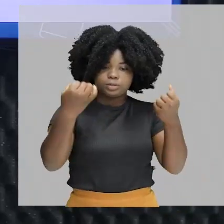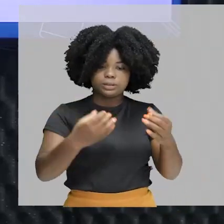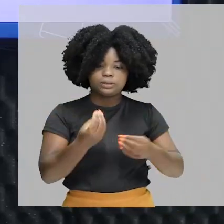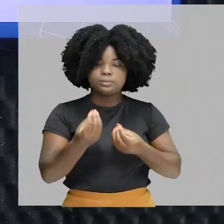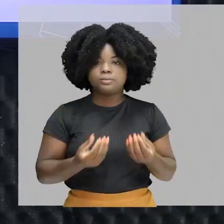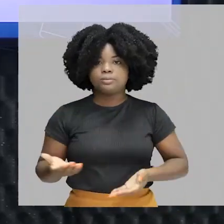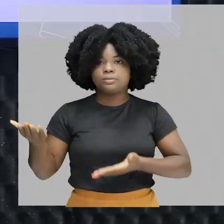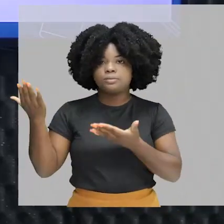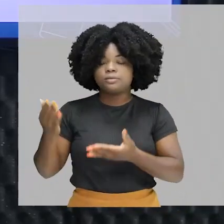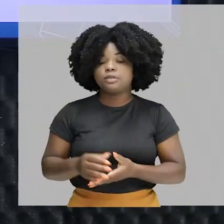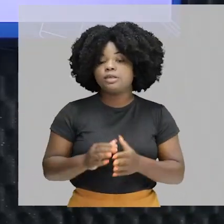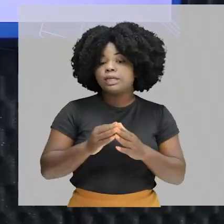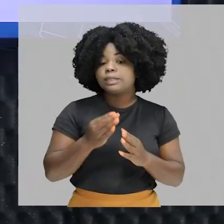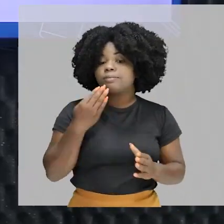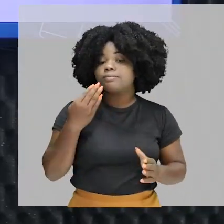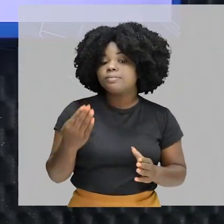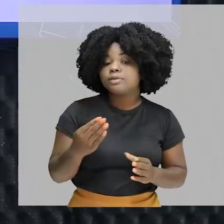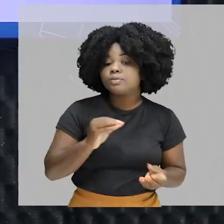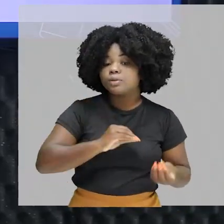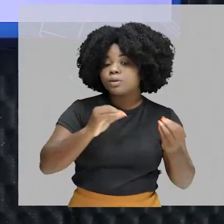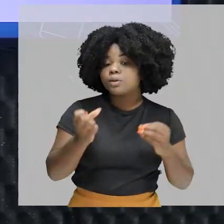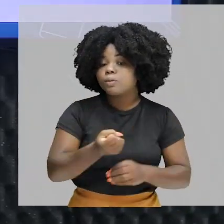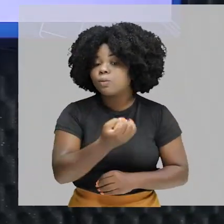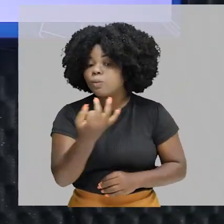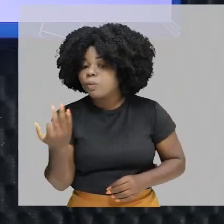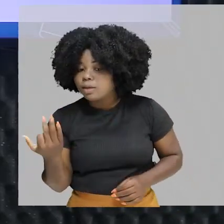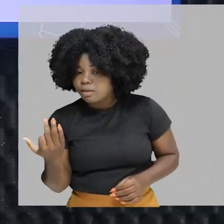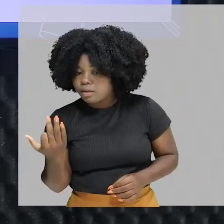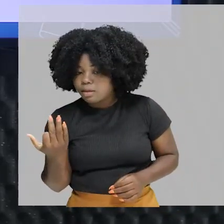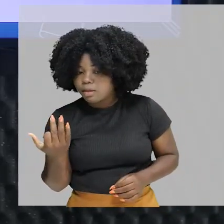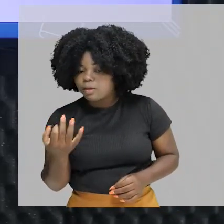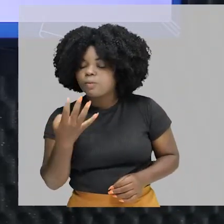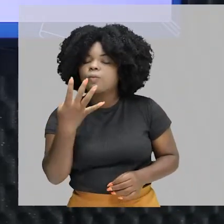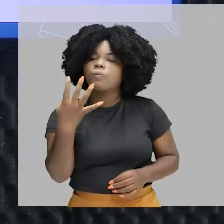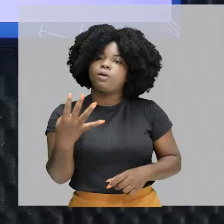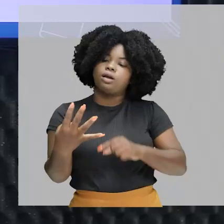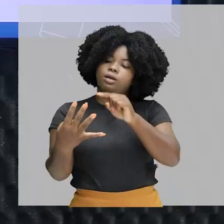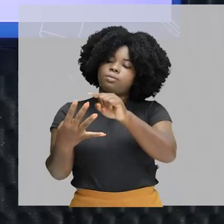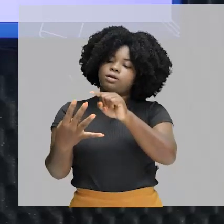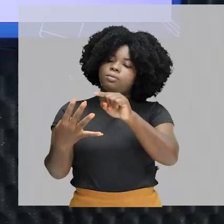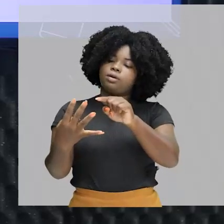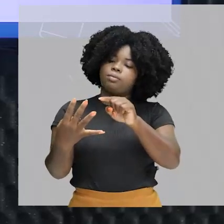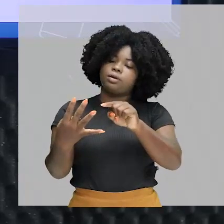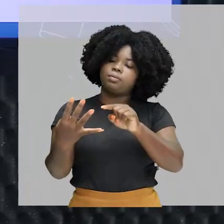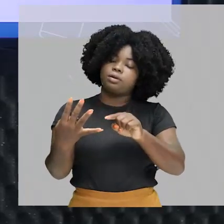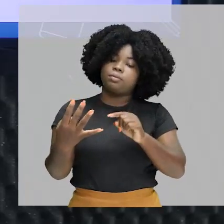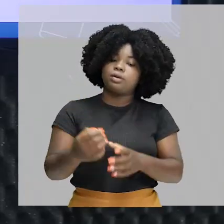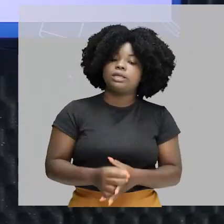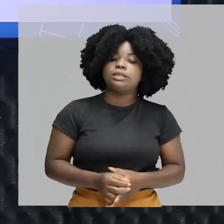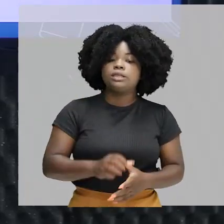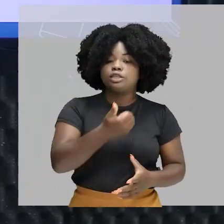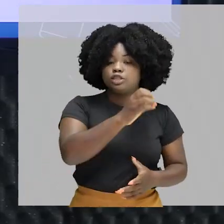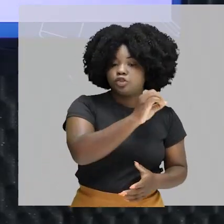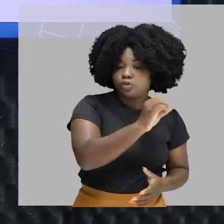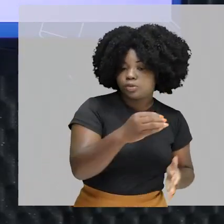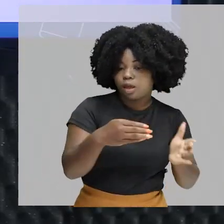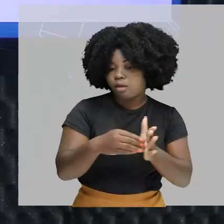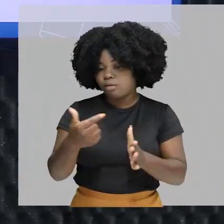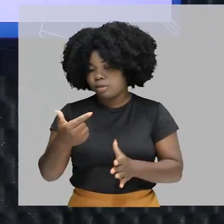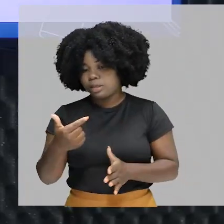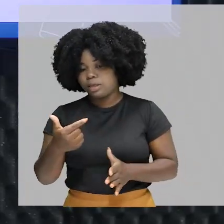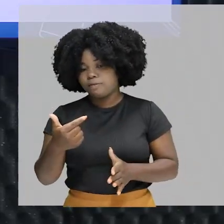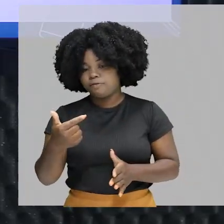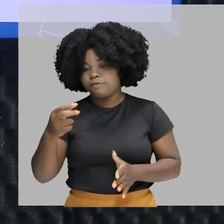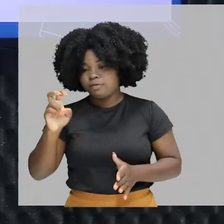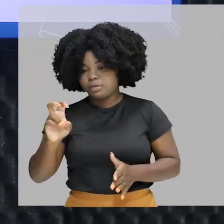está pedindo para eu inserir quantas informações? 4. Entre quais valores? 825.